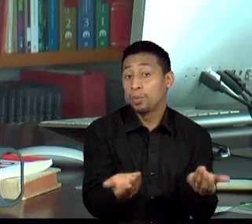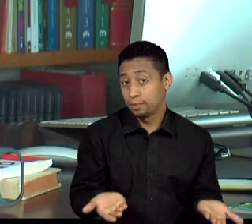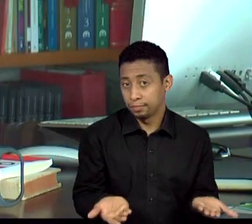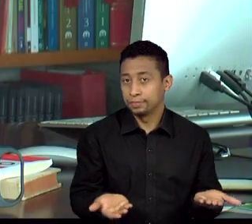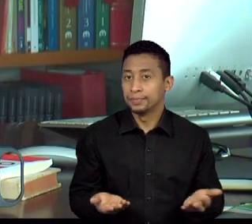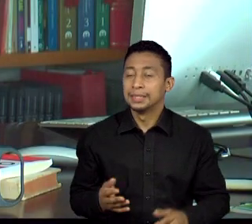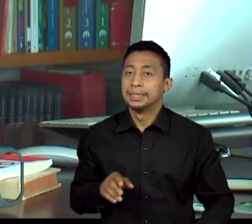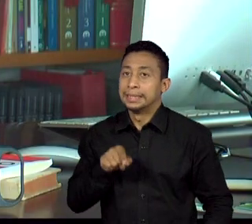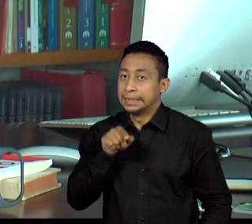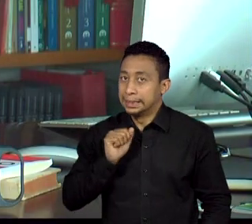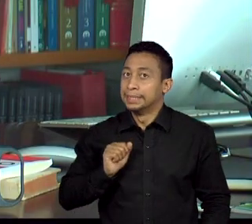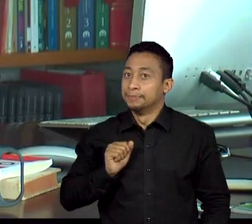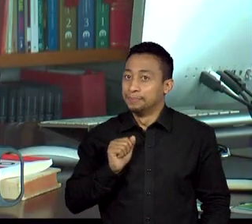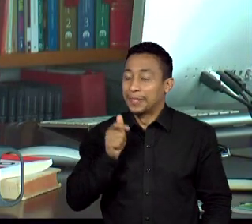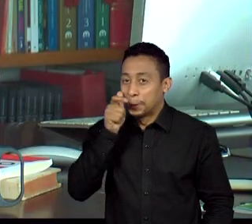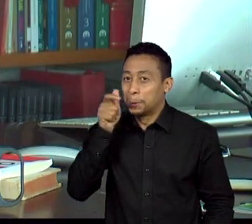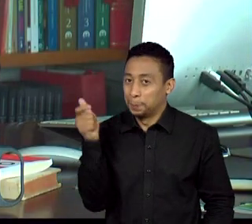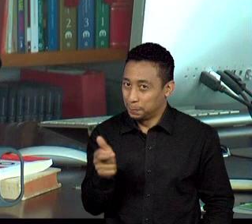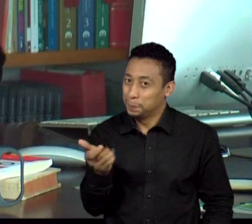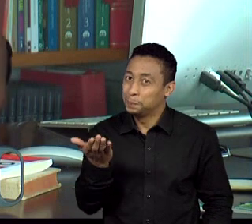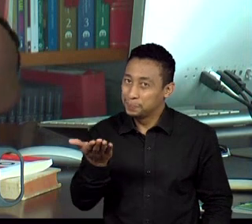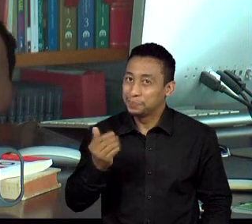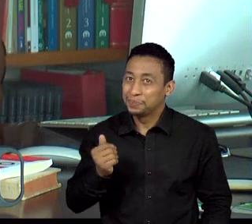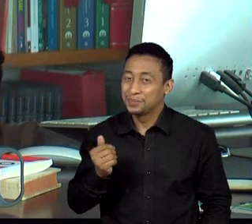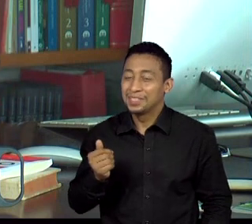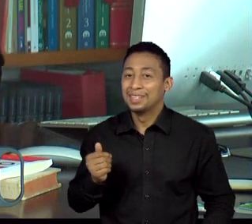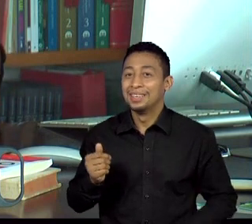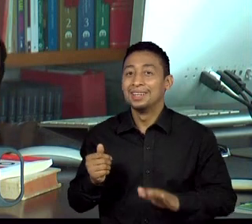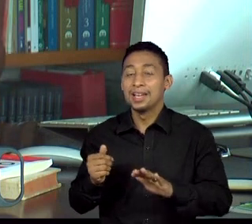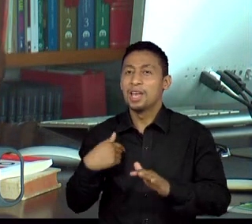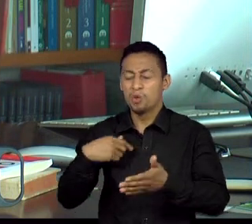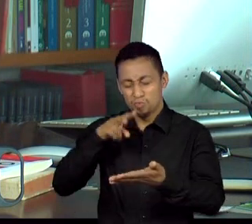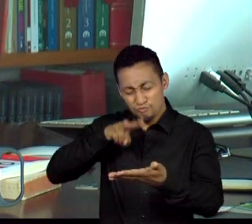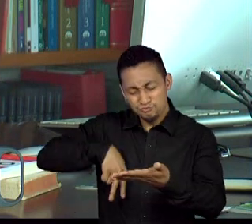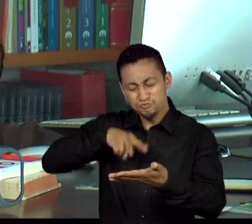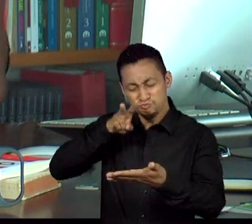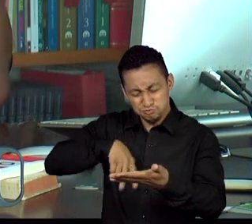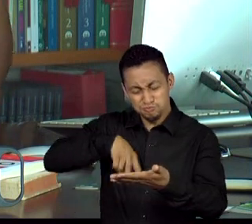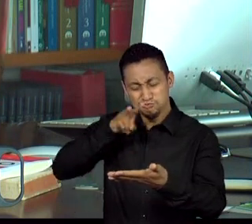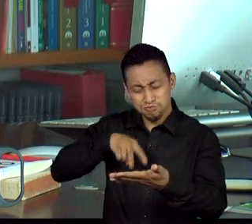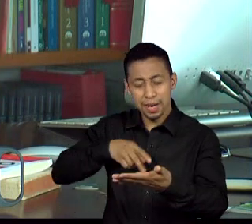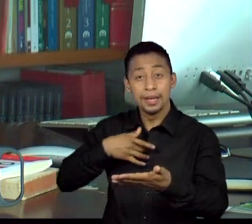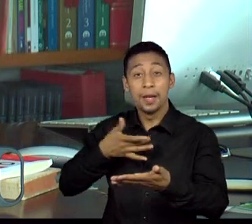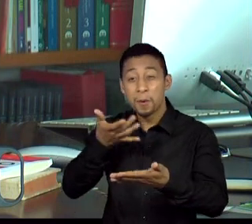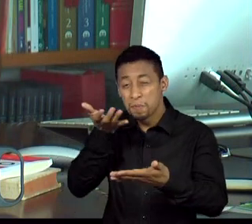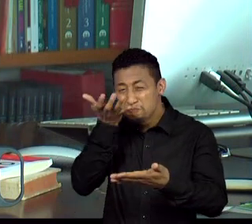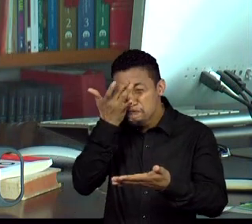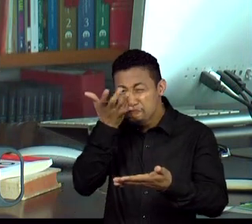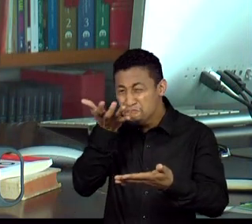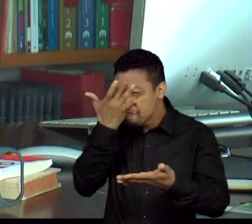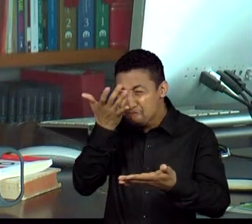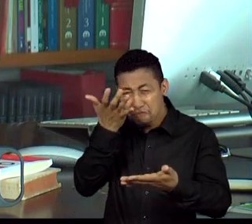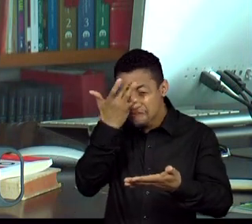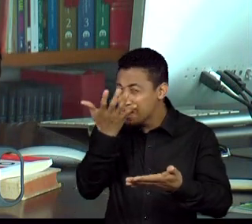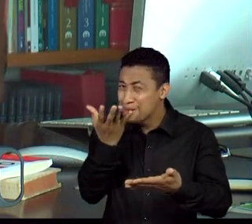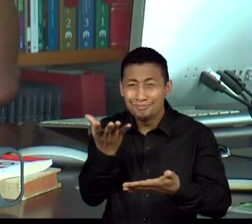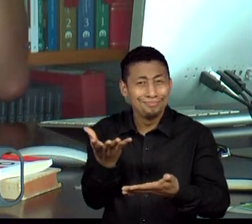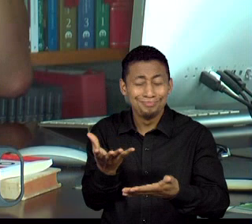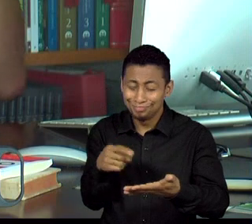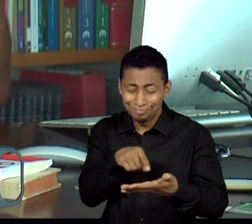interessante, porque eu tenho tentado, de tanto ler, eu decoro sei muitos pedaços de cor,